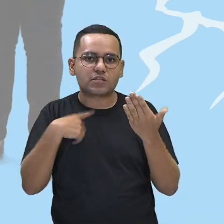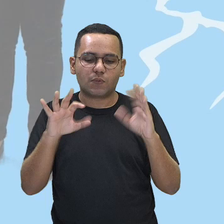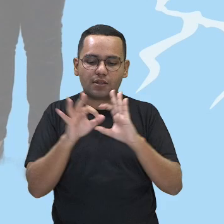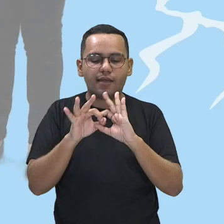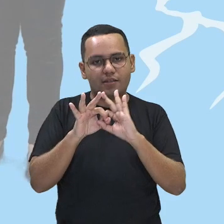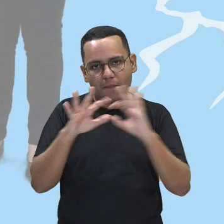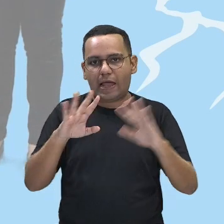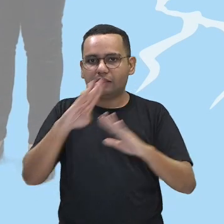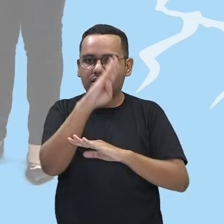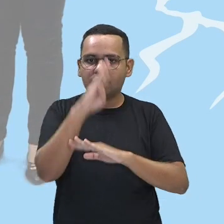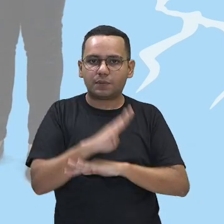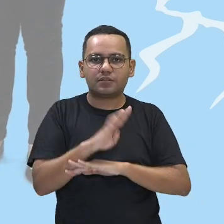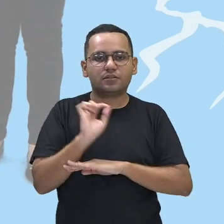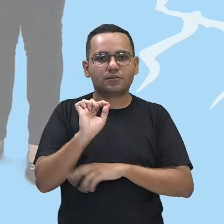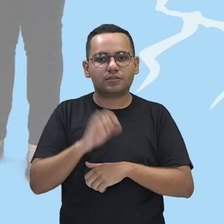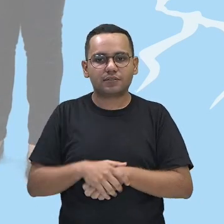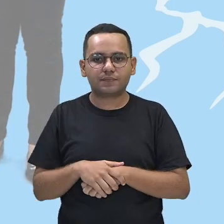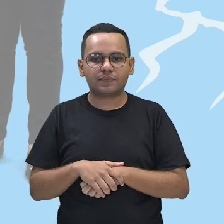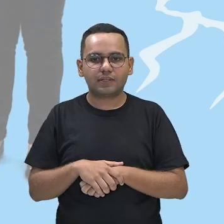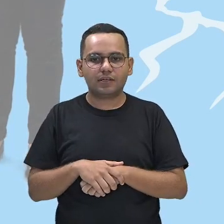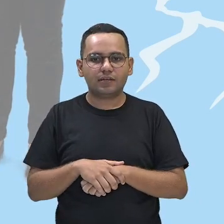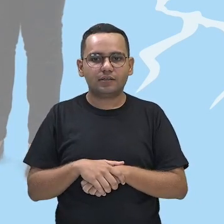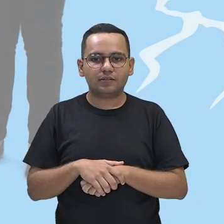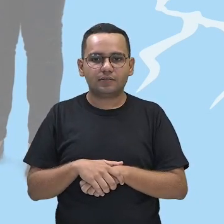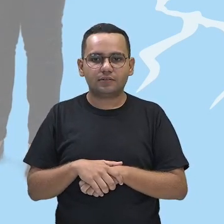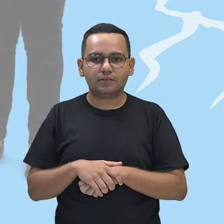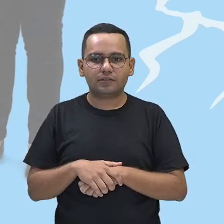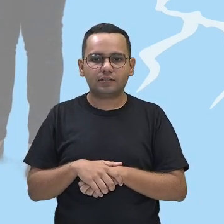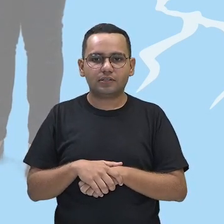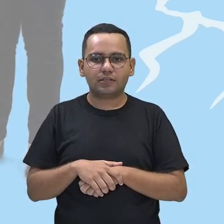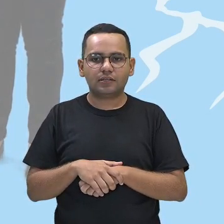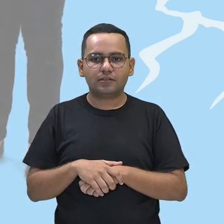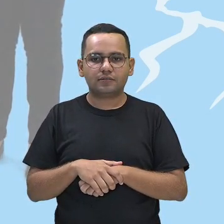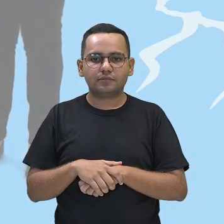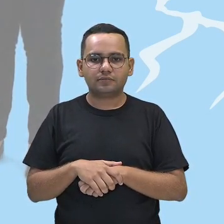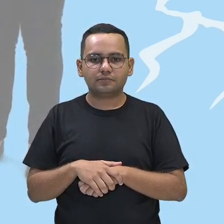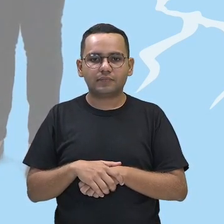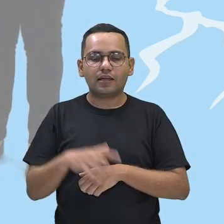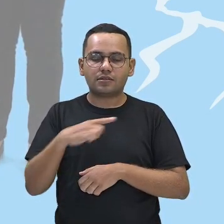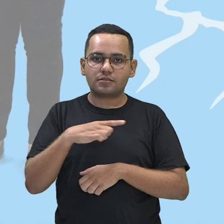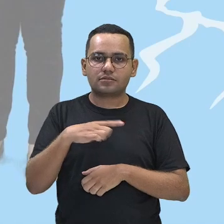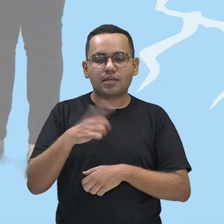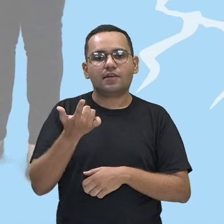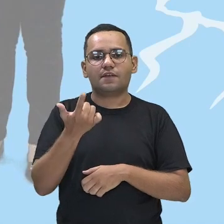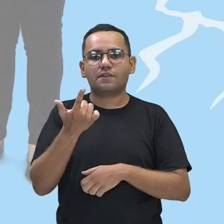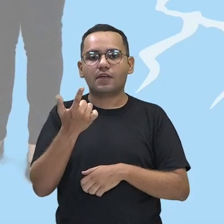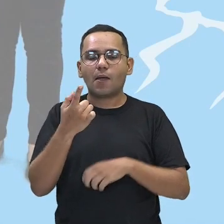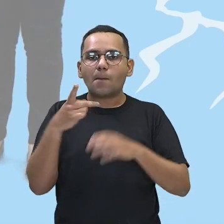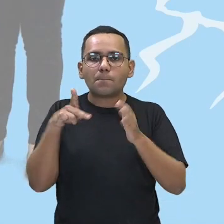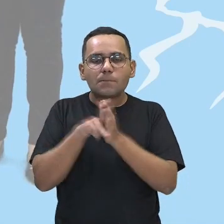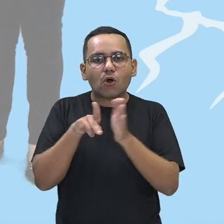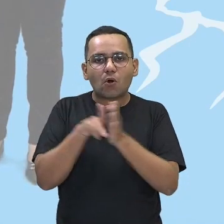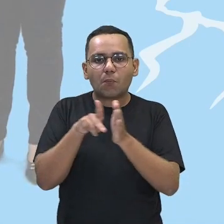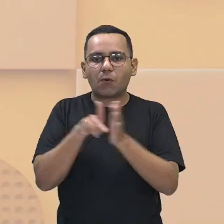1822, transferiu a posse da terra da coroa lusitana para o Império Brasileiro que se